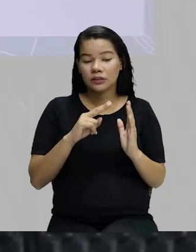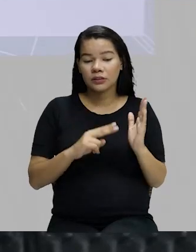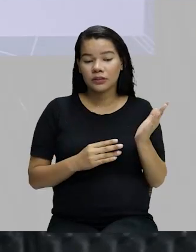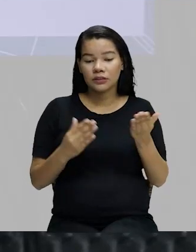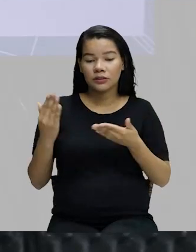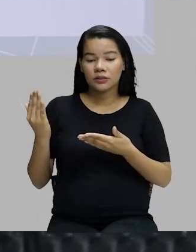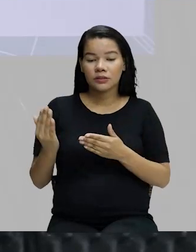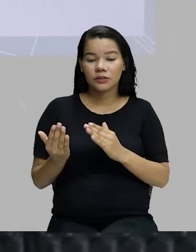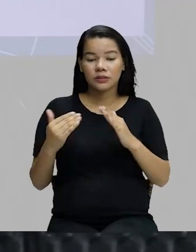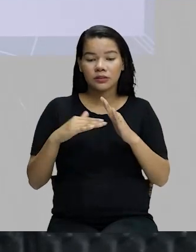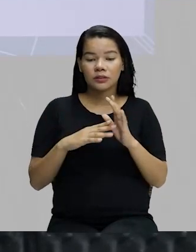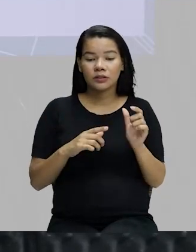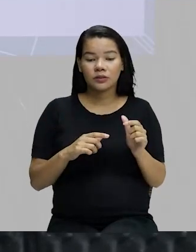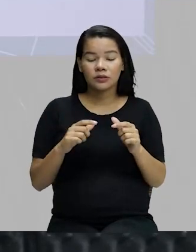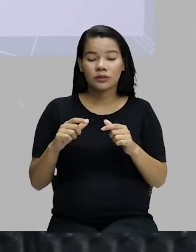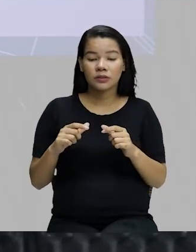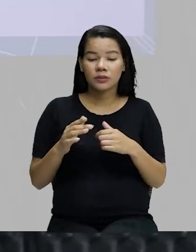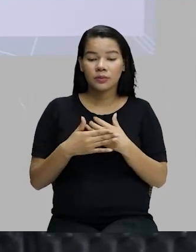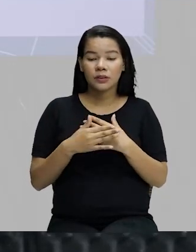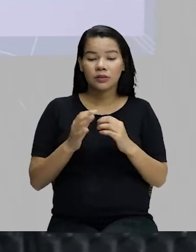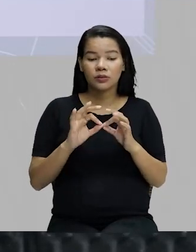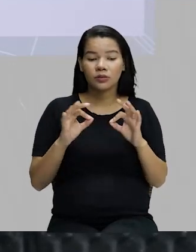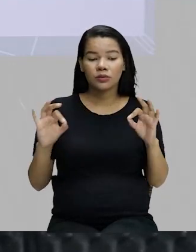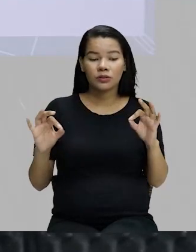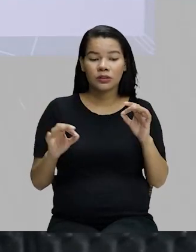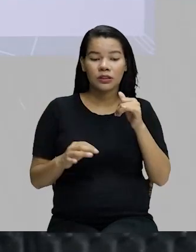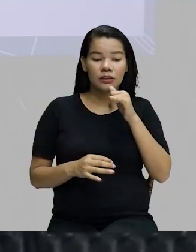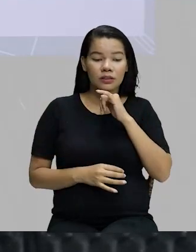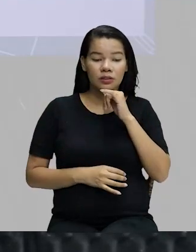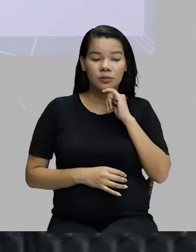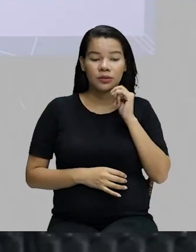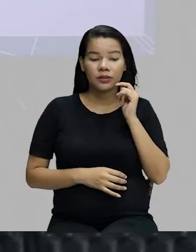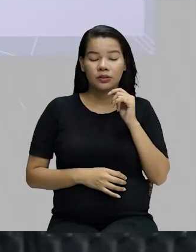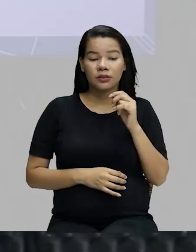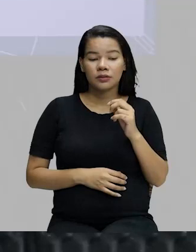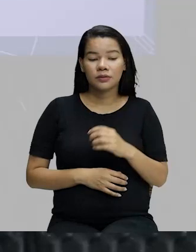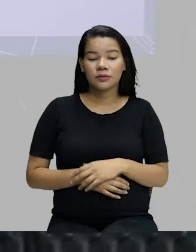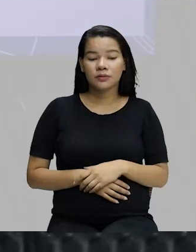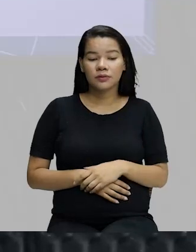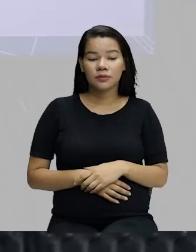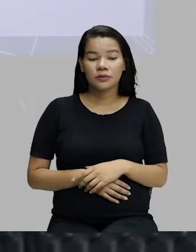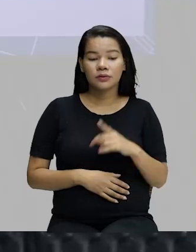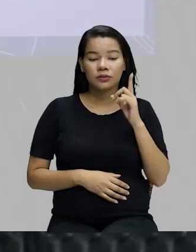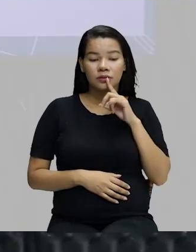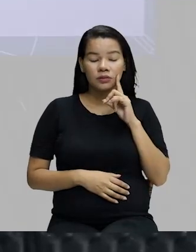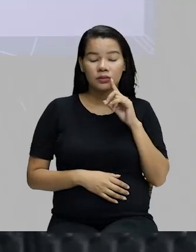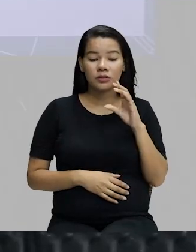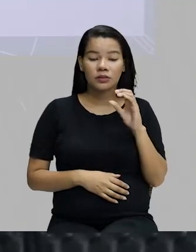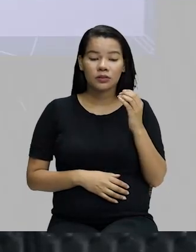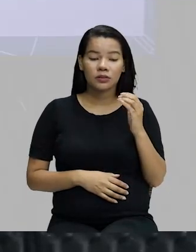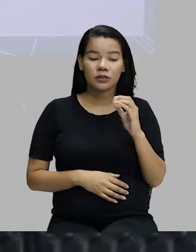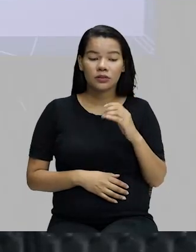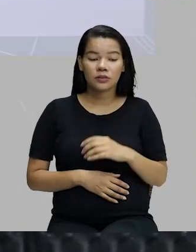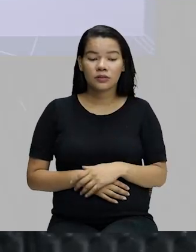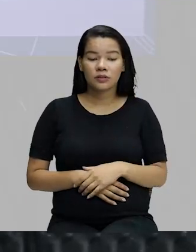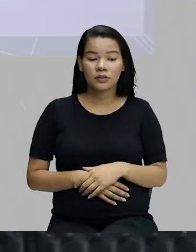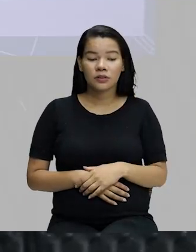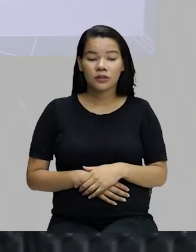locais muito distantes como o Reino Unido, Estados Unidos e o Canadá. Os primeiros a alertarem a